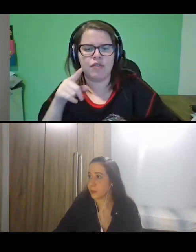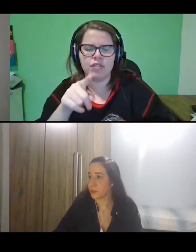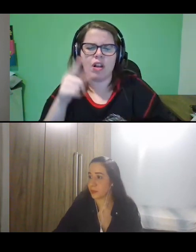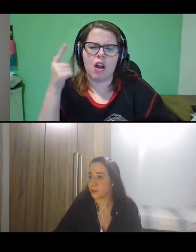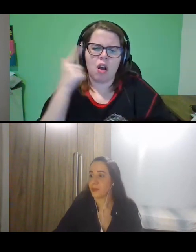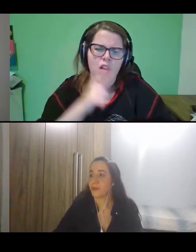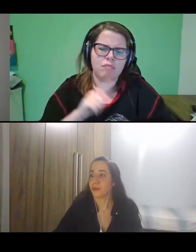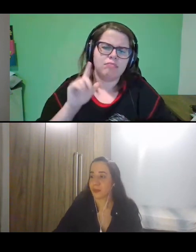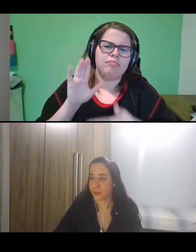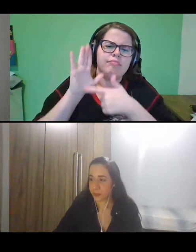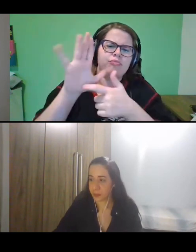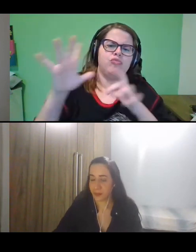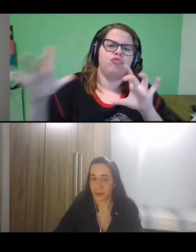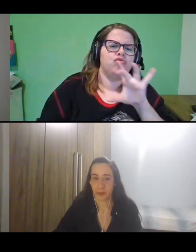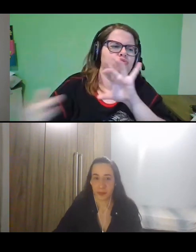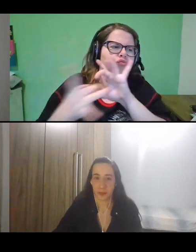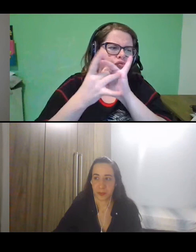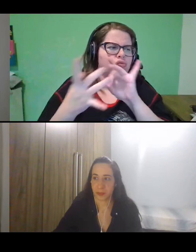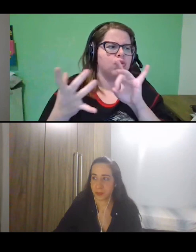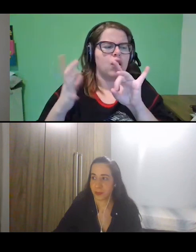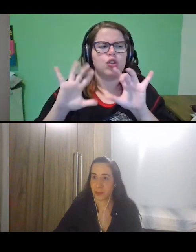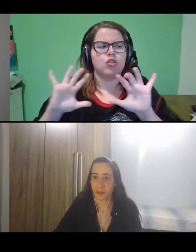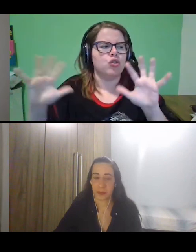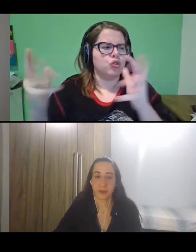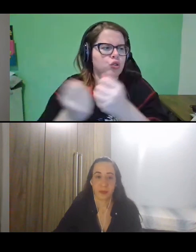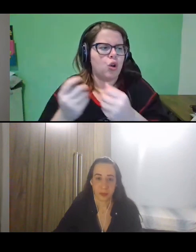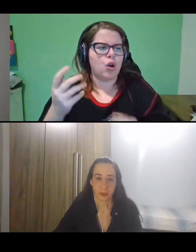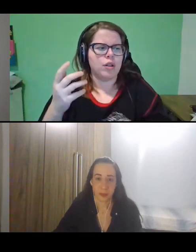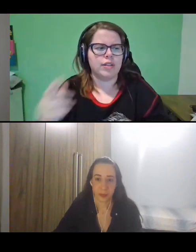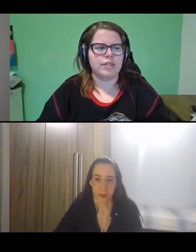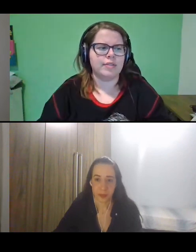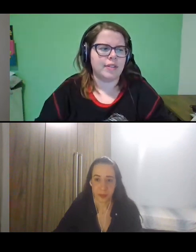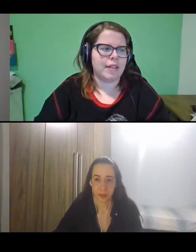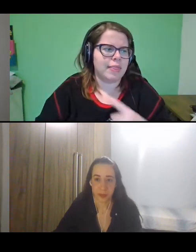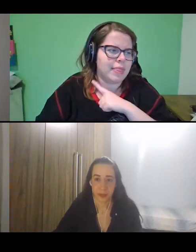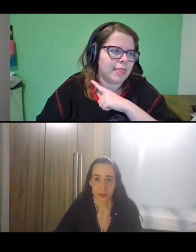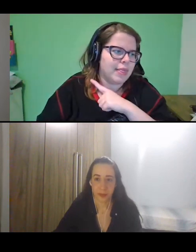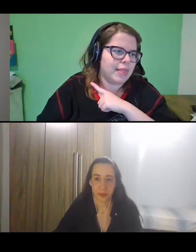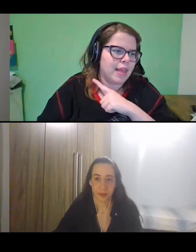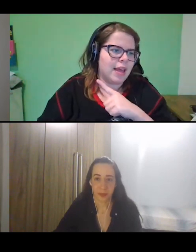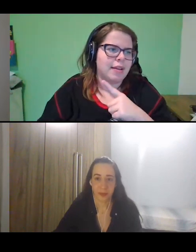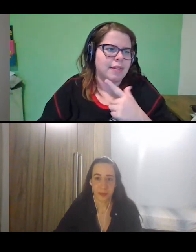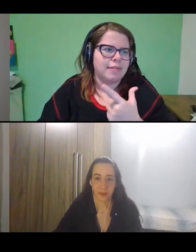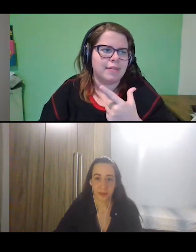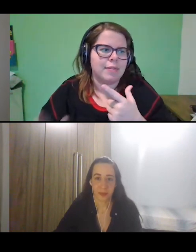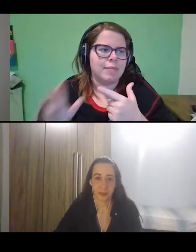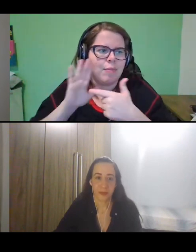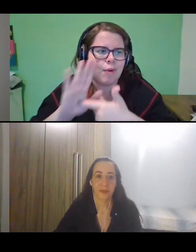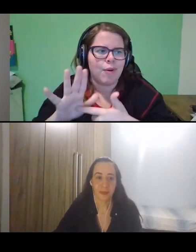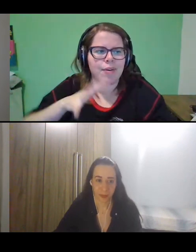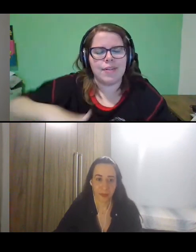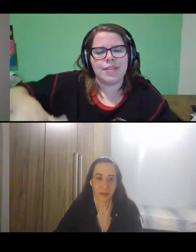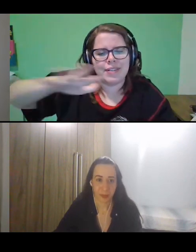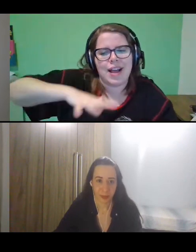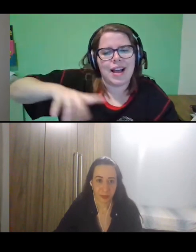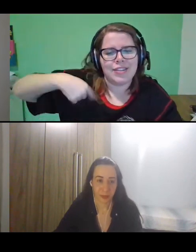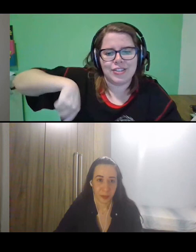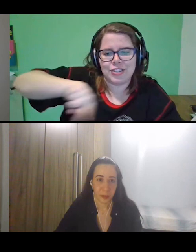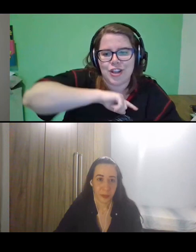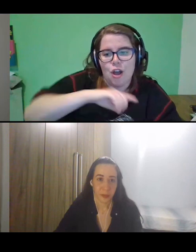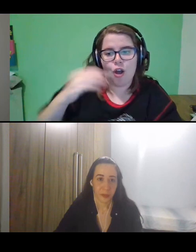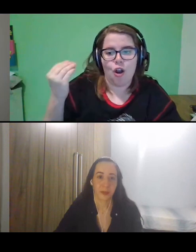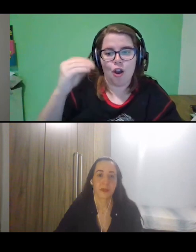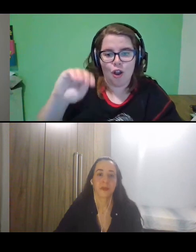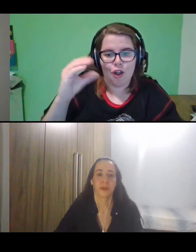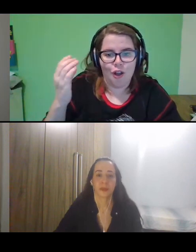ser quem você quiser. Então, todas essas que estão na tela mostrando aí para vocês, a gente colocou o arroba de cada